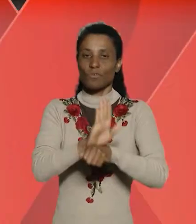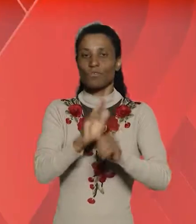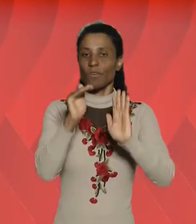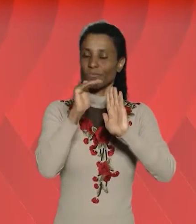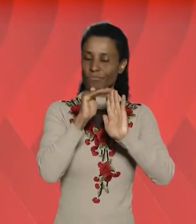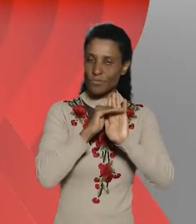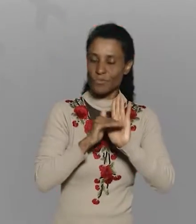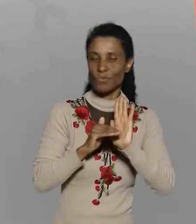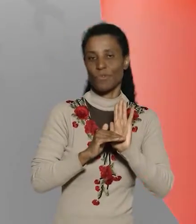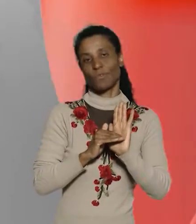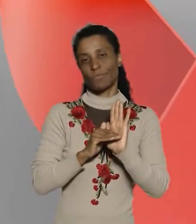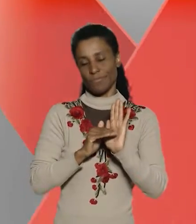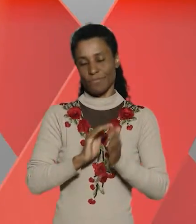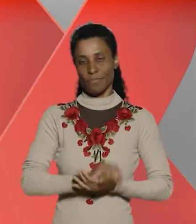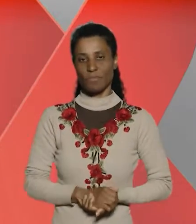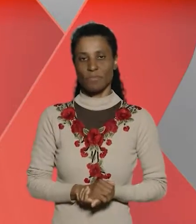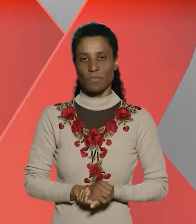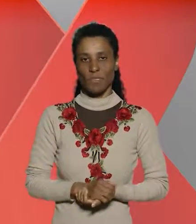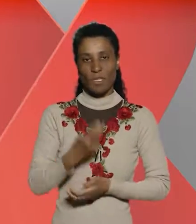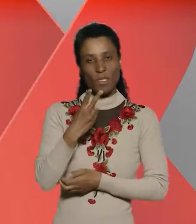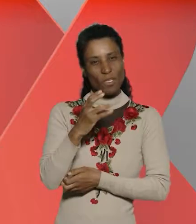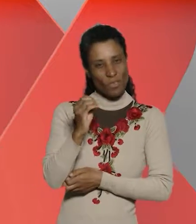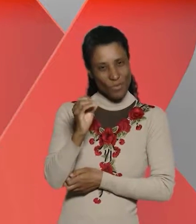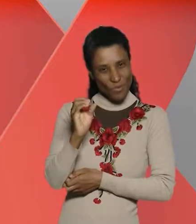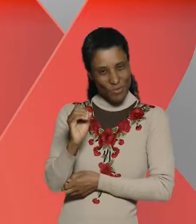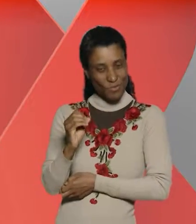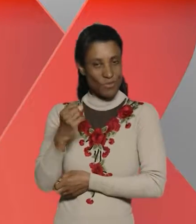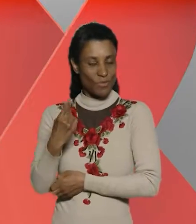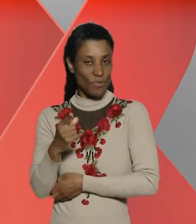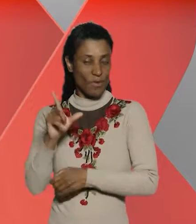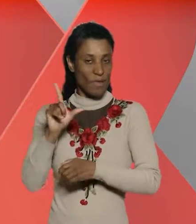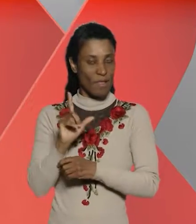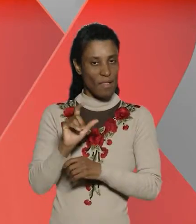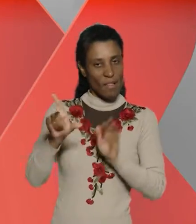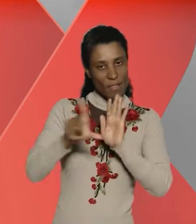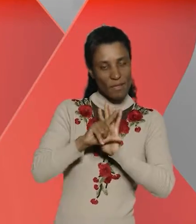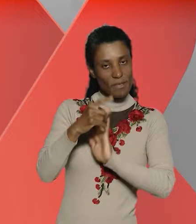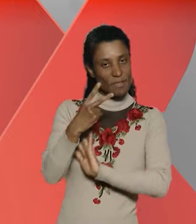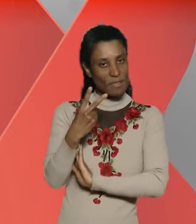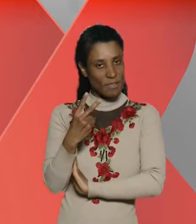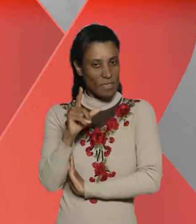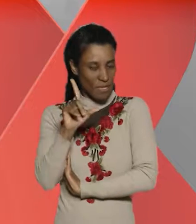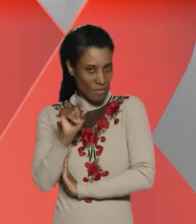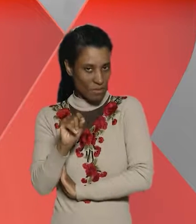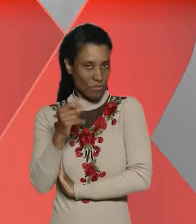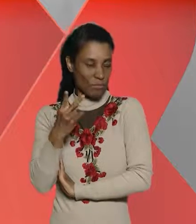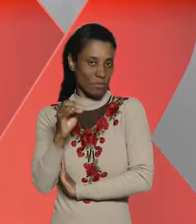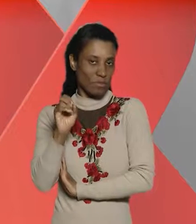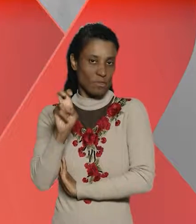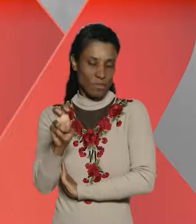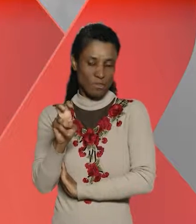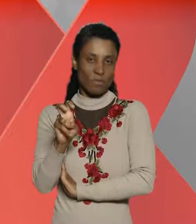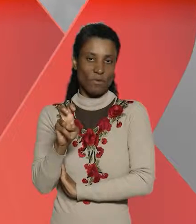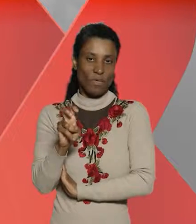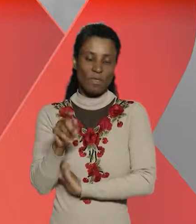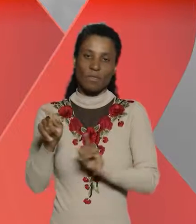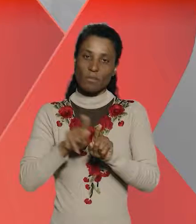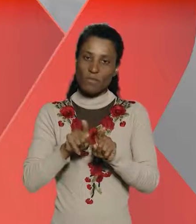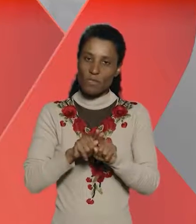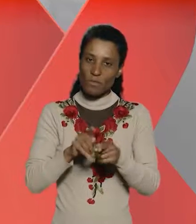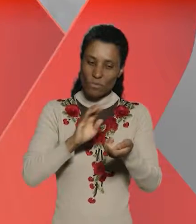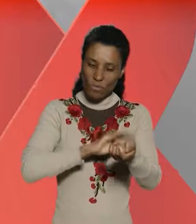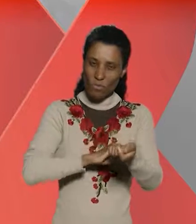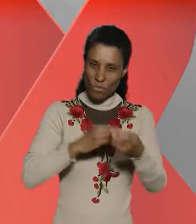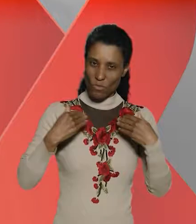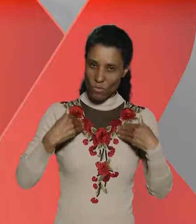adequados. Em 2001, a Lei 10.205 regulamentou a doação de órgãos e tecidos